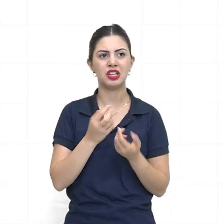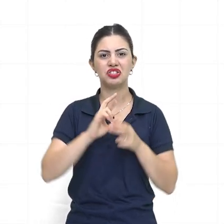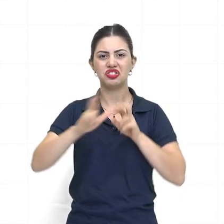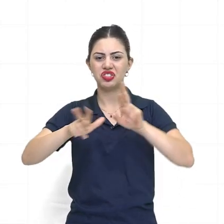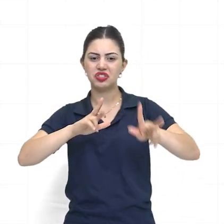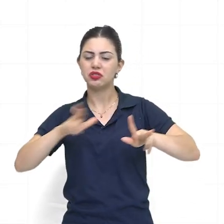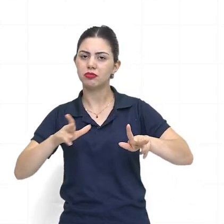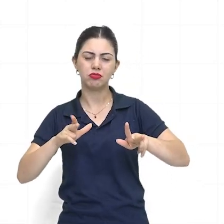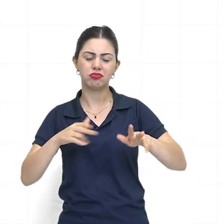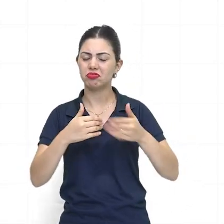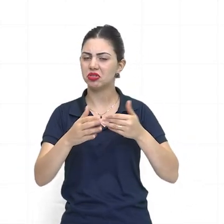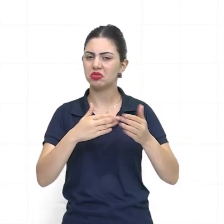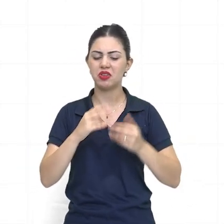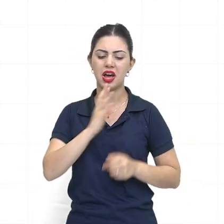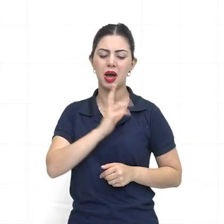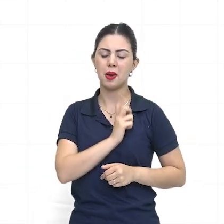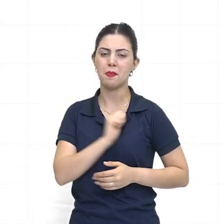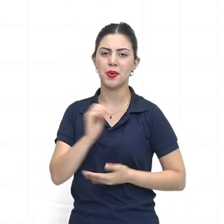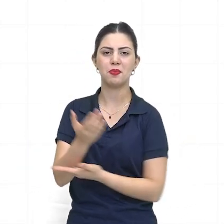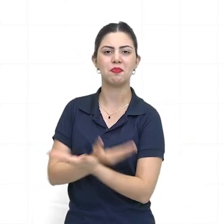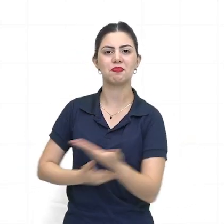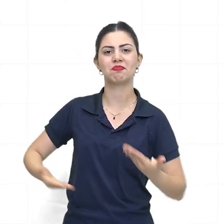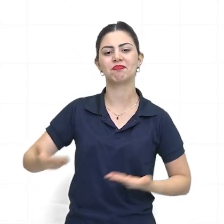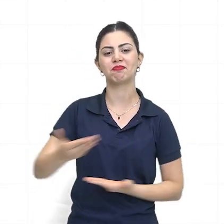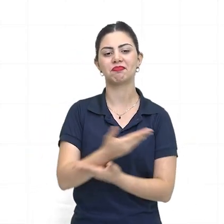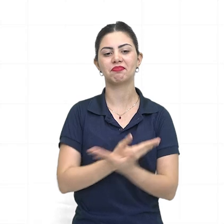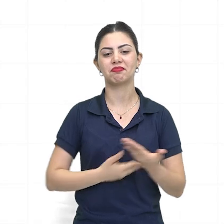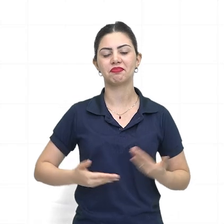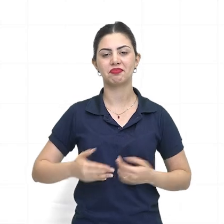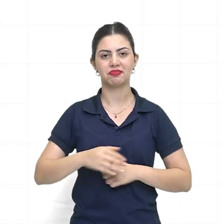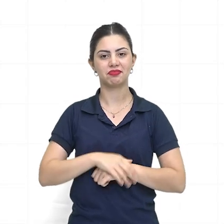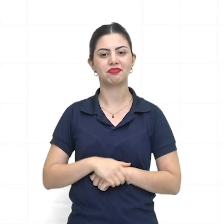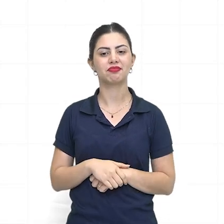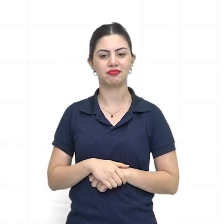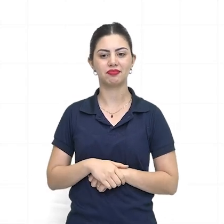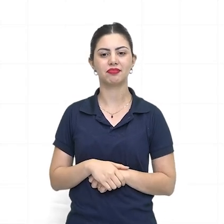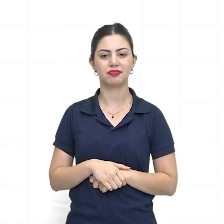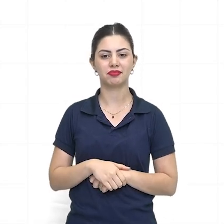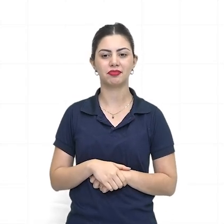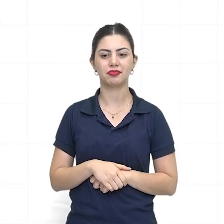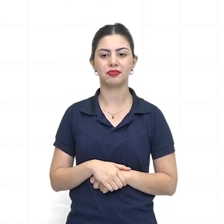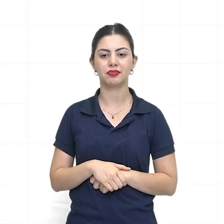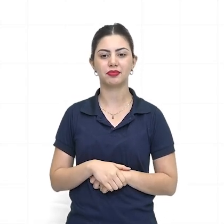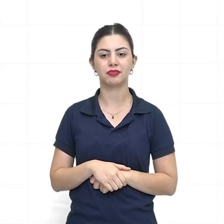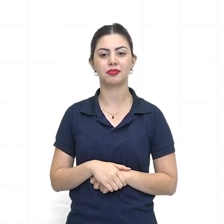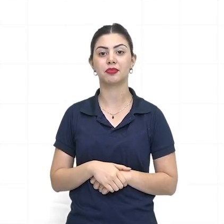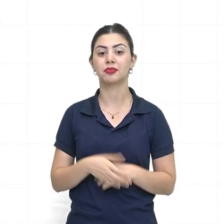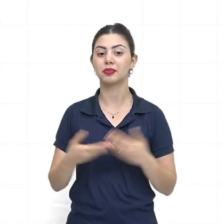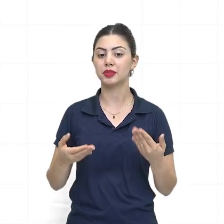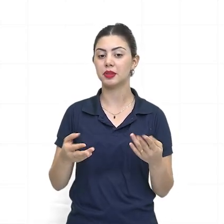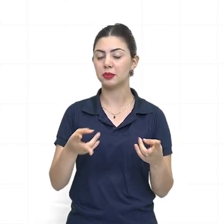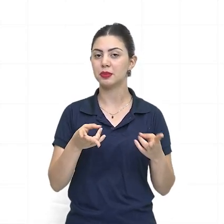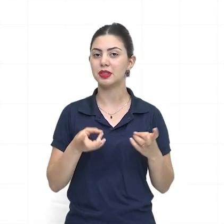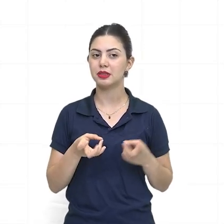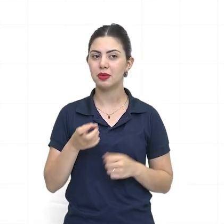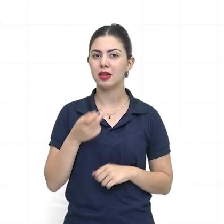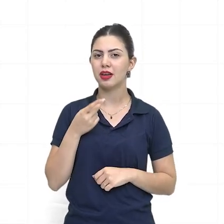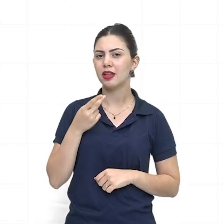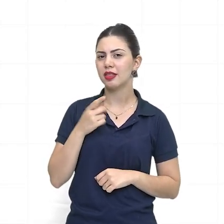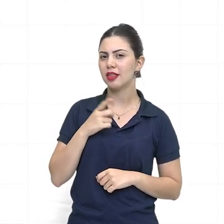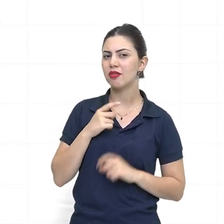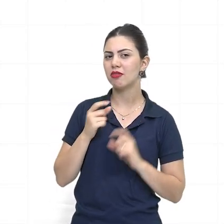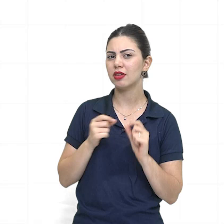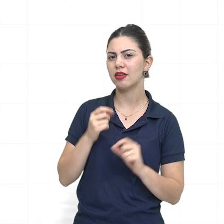diria mais, é isso que está aqui é uma afirmação aqui nessa cartela, muito bonita,